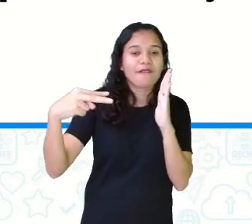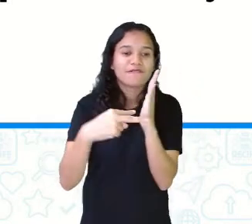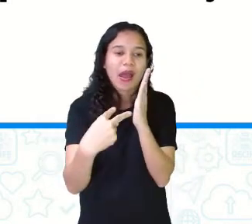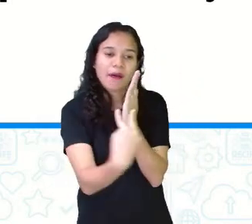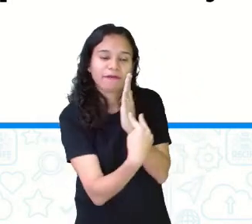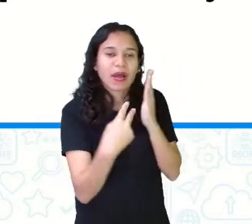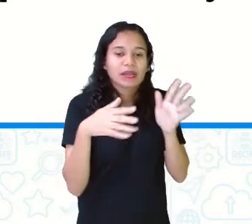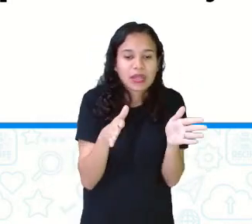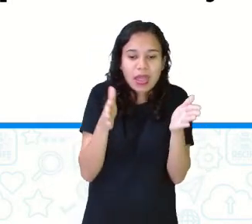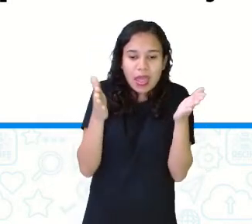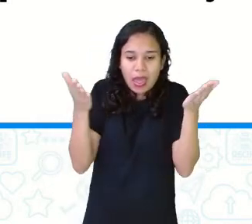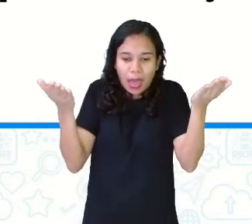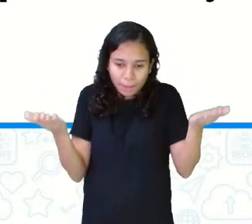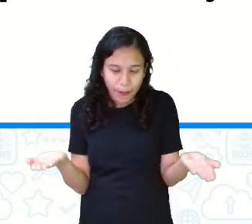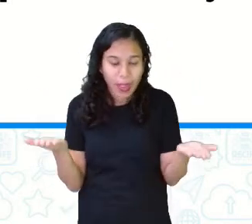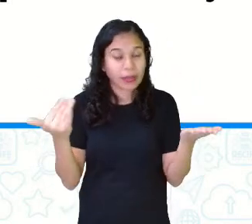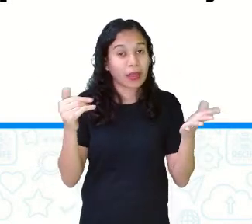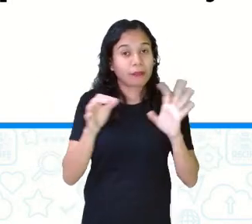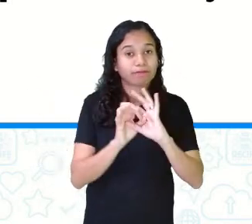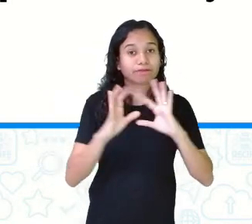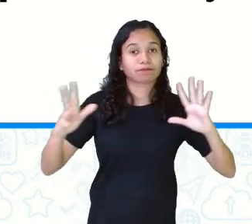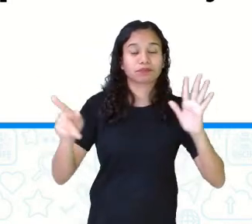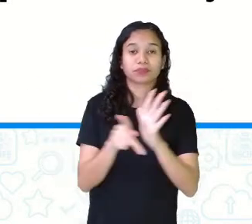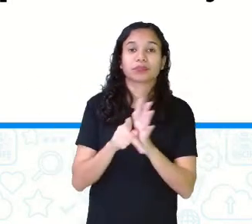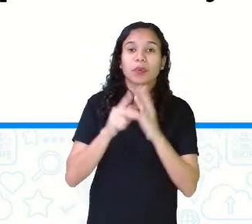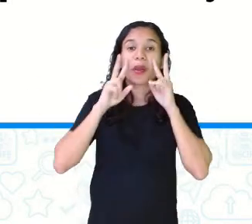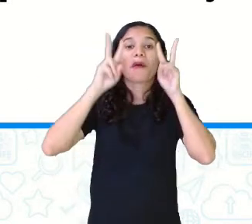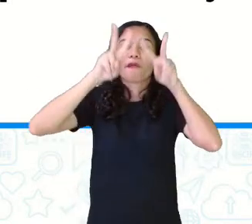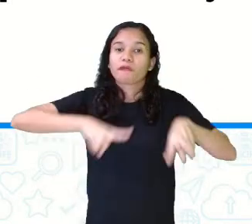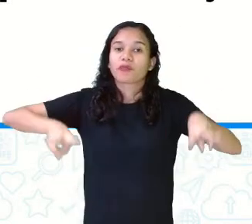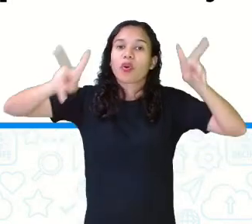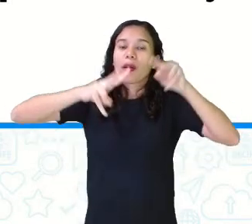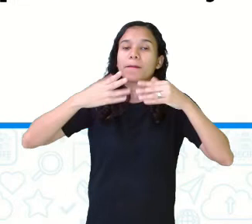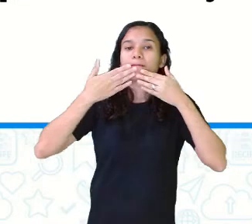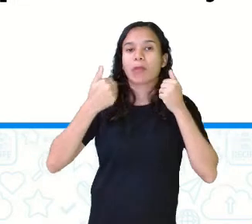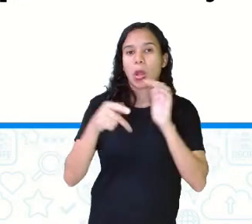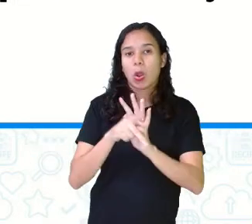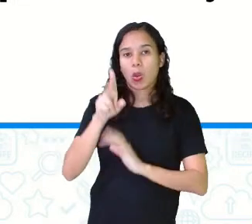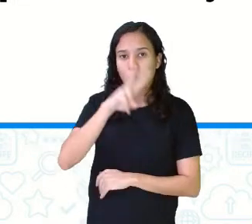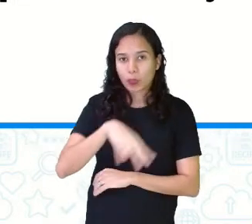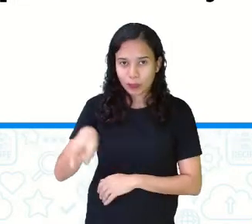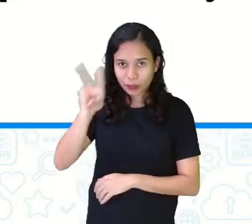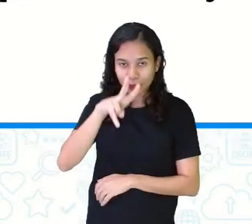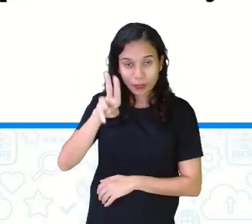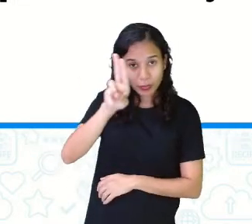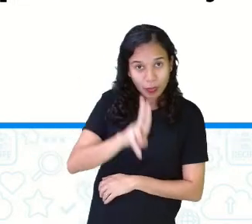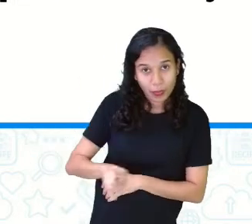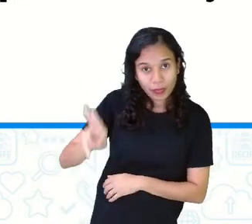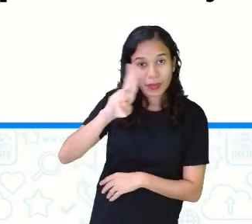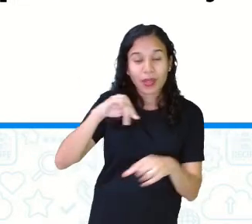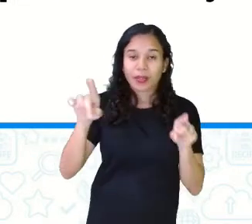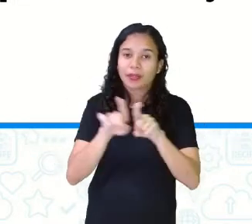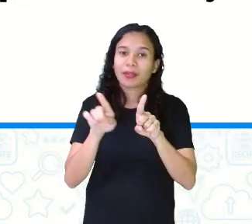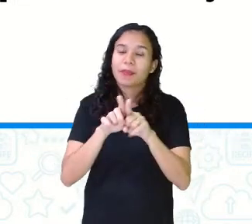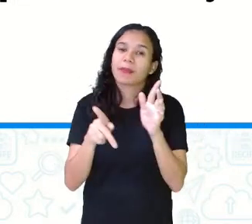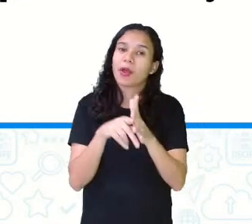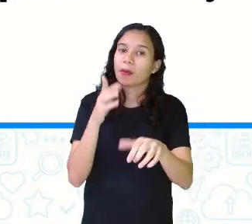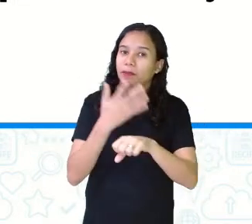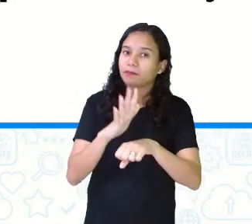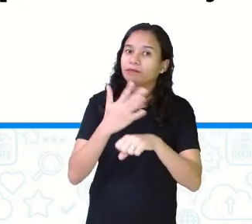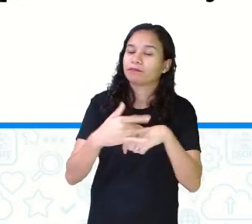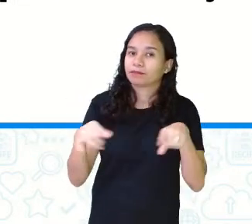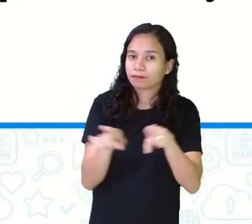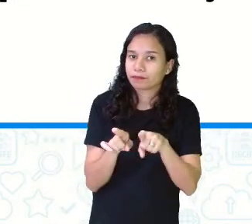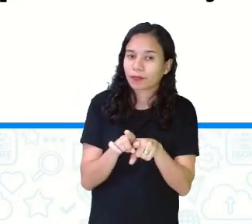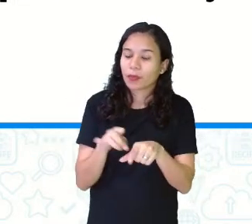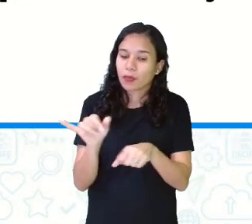forma bidimensional, permitindo visualizar todo o sólido. Utilizamos a planificação também